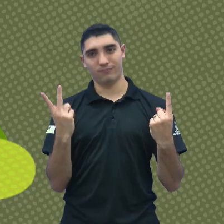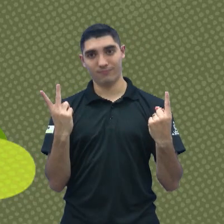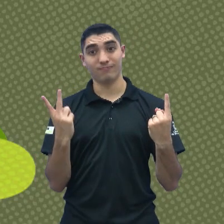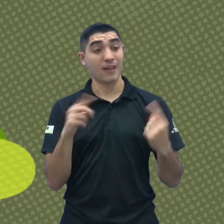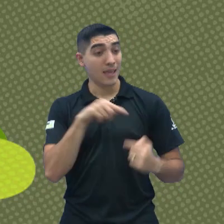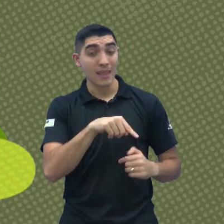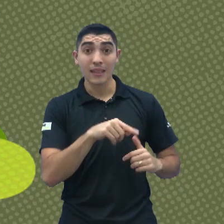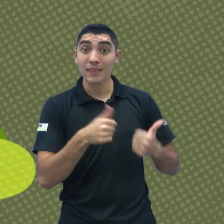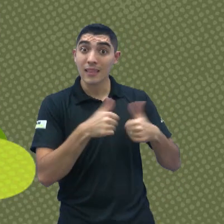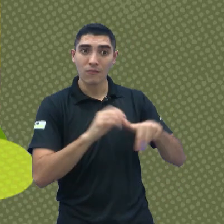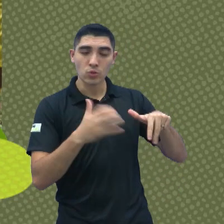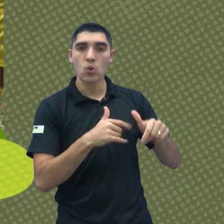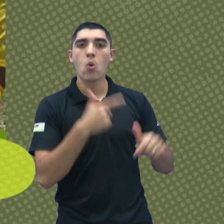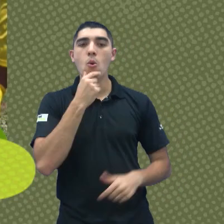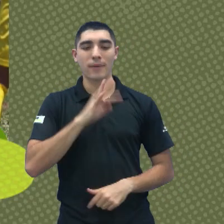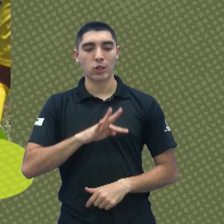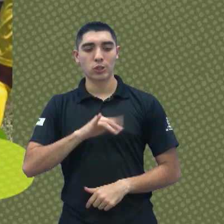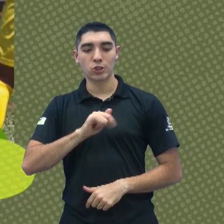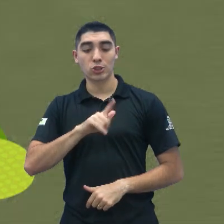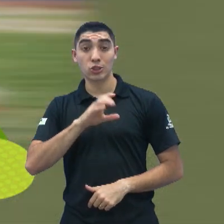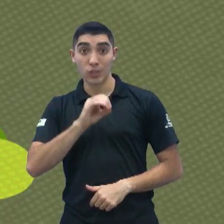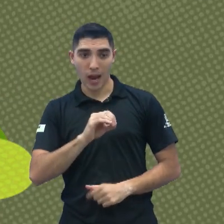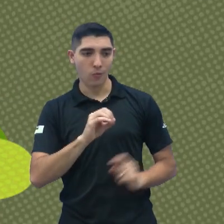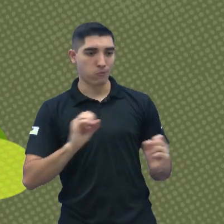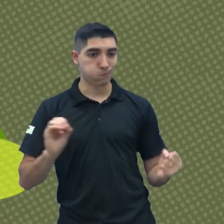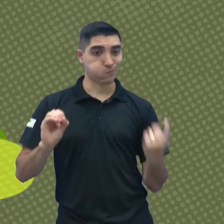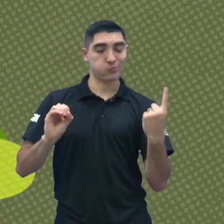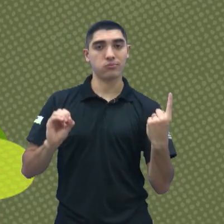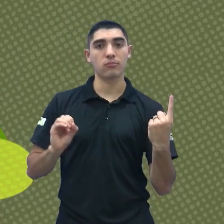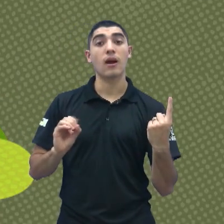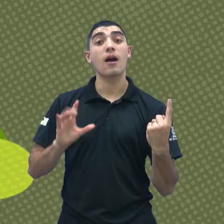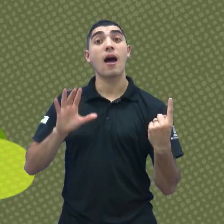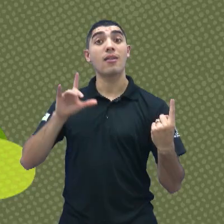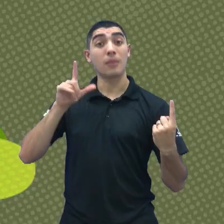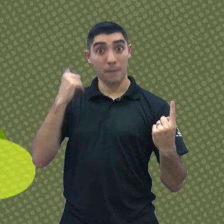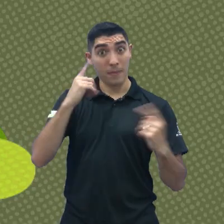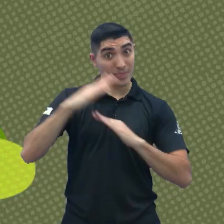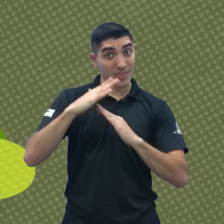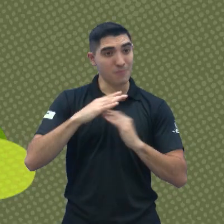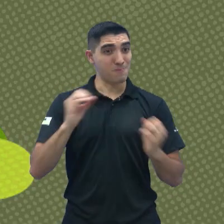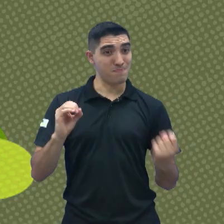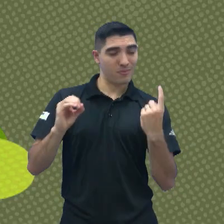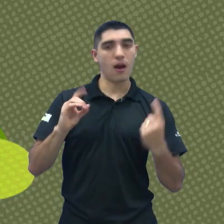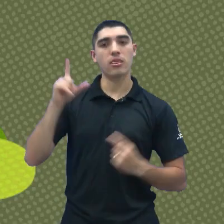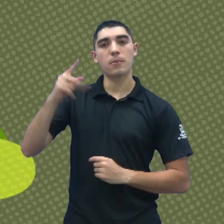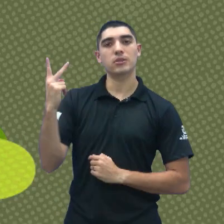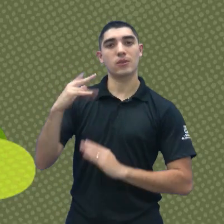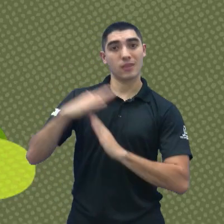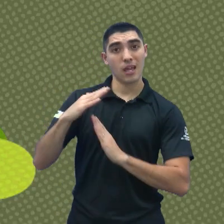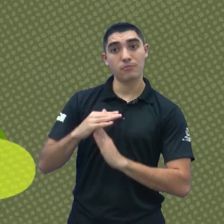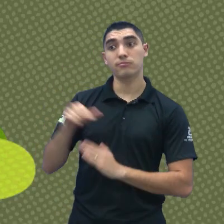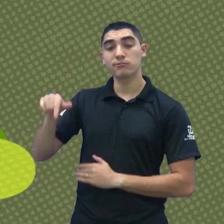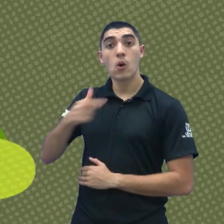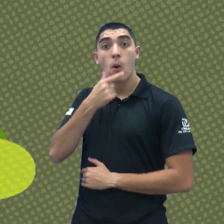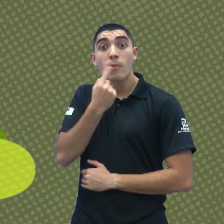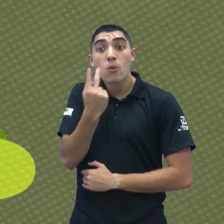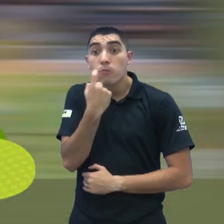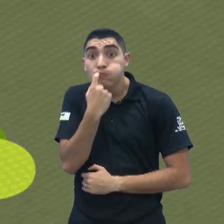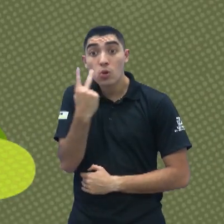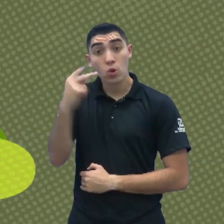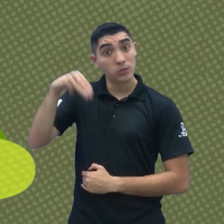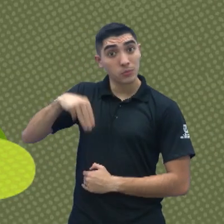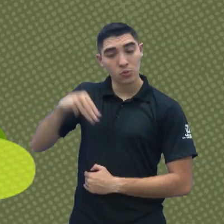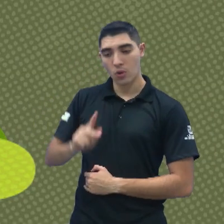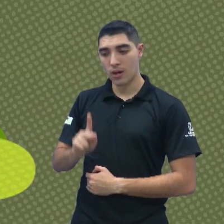placar com o Thiago aos 11 minutos do primeiro tempo, mas na segunda etapa o Porto virou com 2 gols em 2 minutos de Cauê